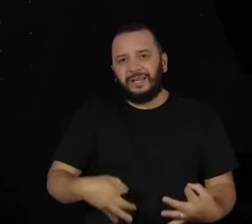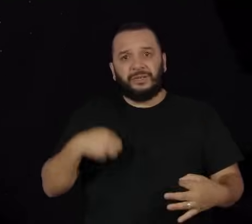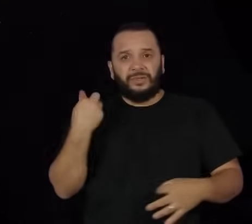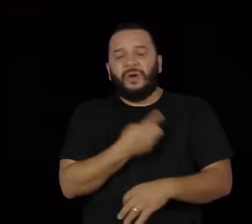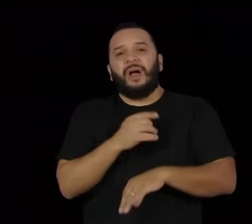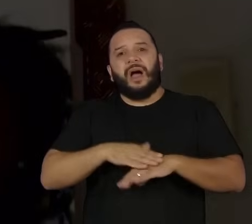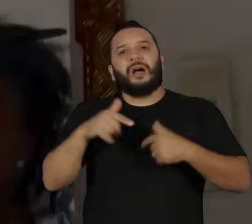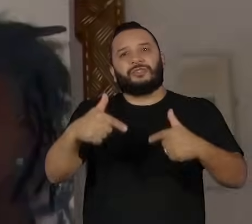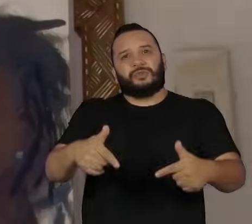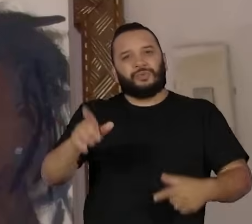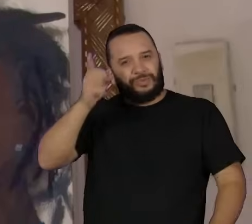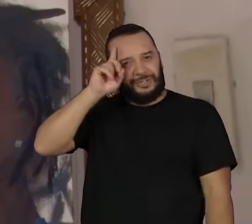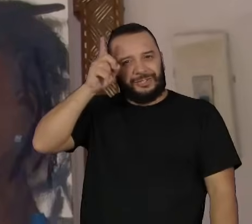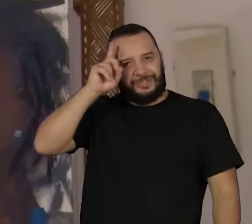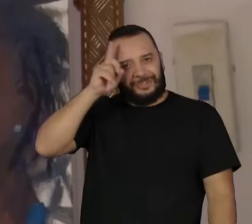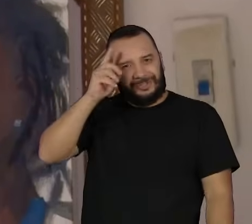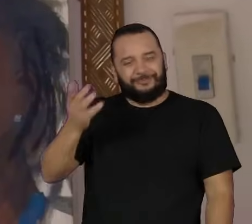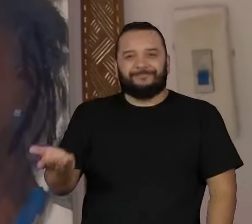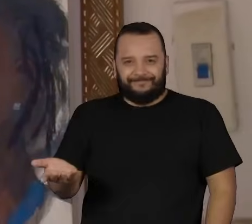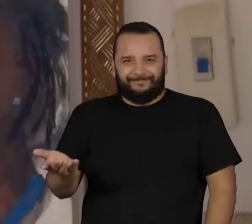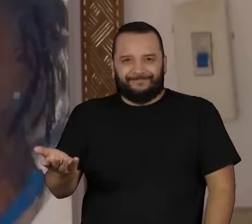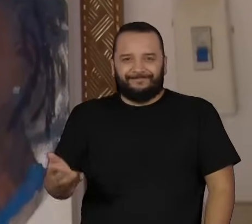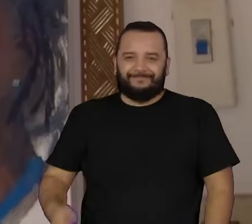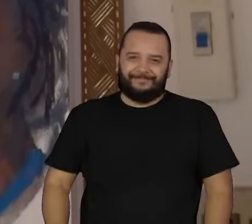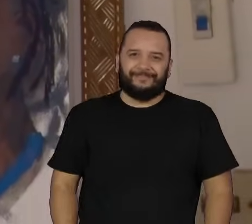do dia a dia.